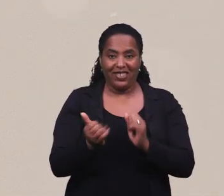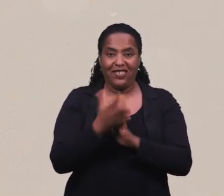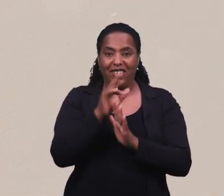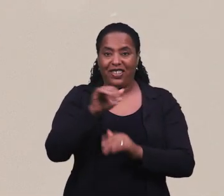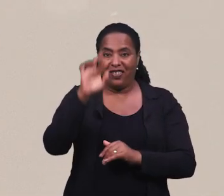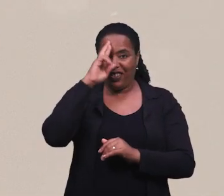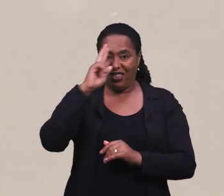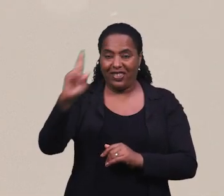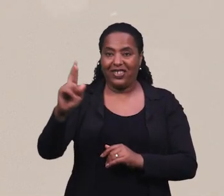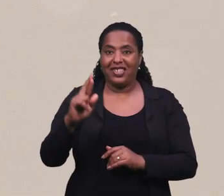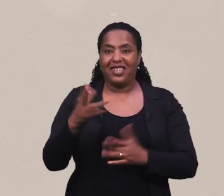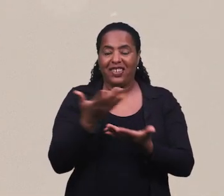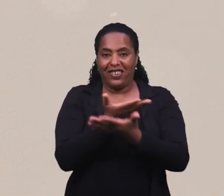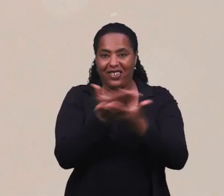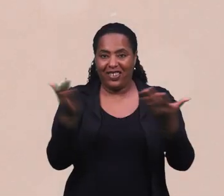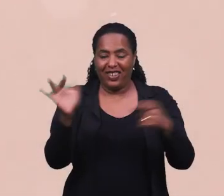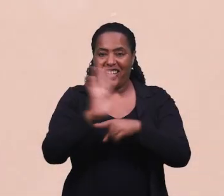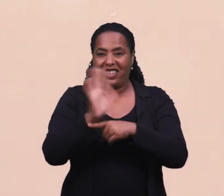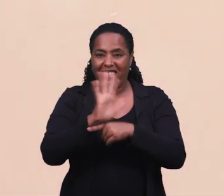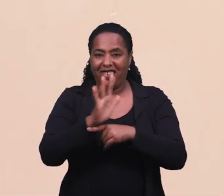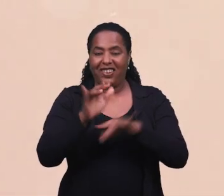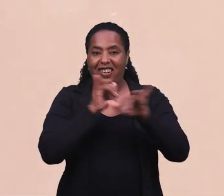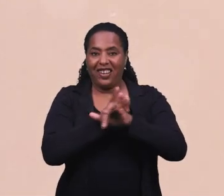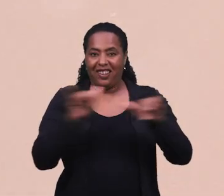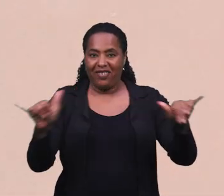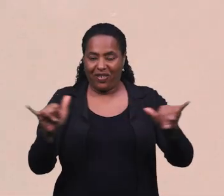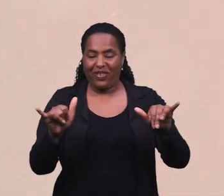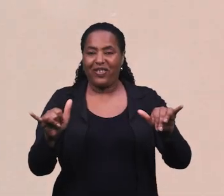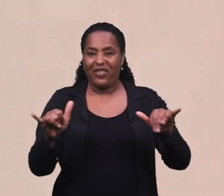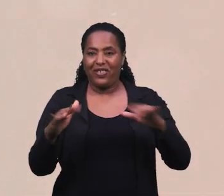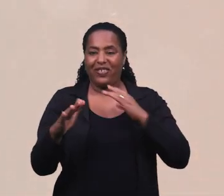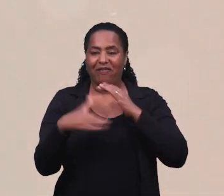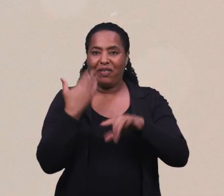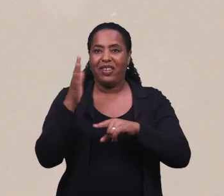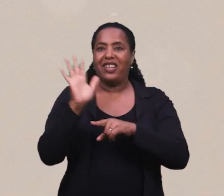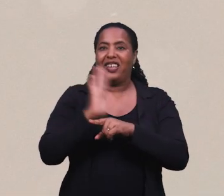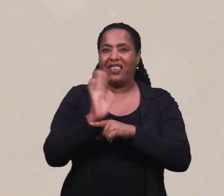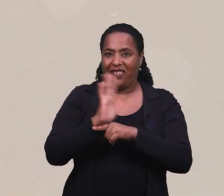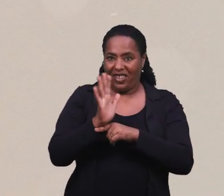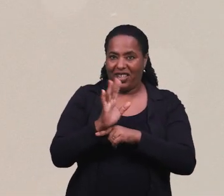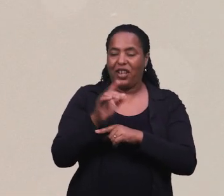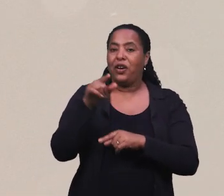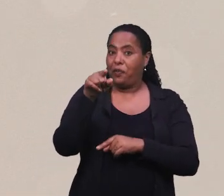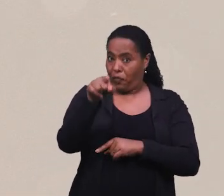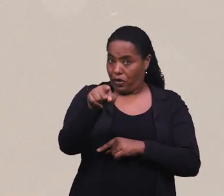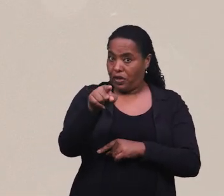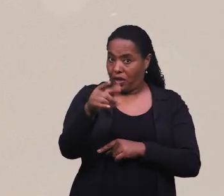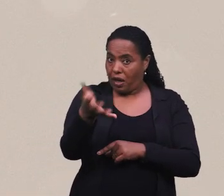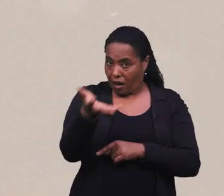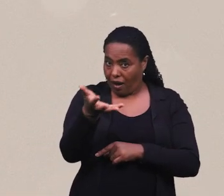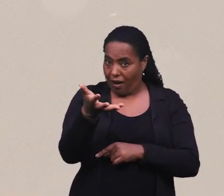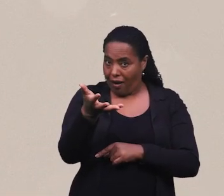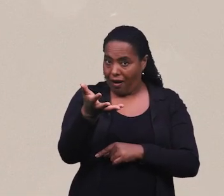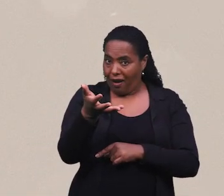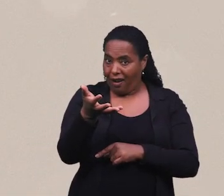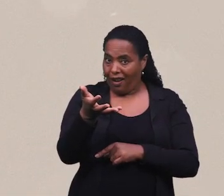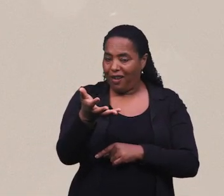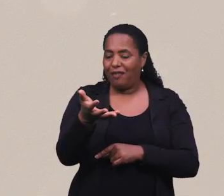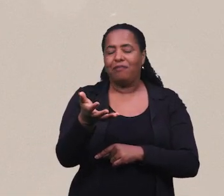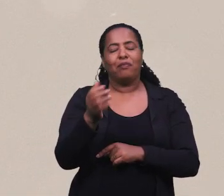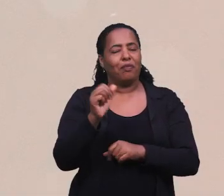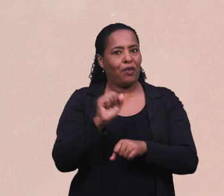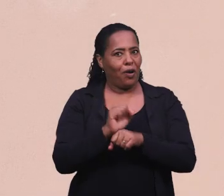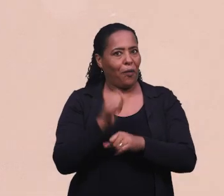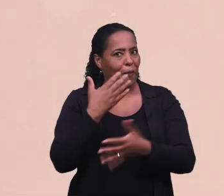Hilda, à irmã Vera, ao irmão João, à irmã Lourdes, servos de Deus que têm estado conosco